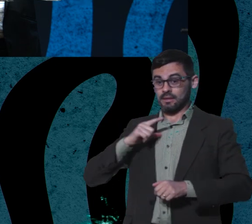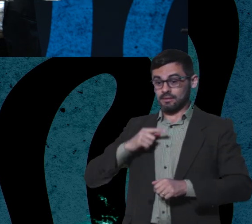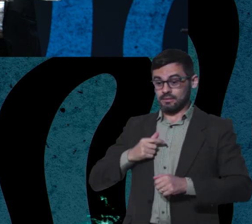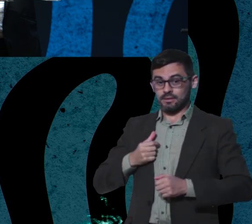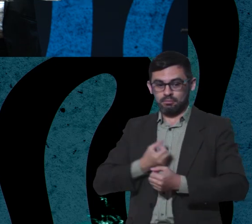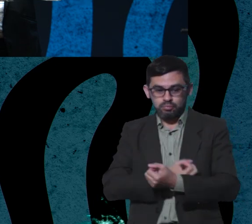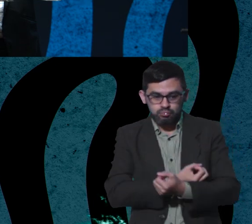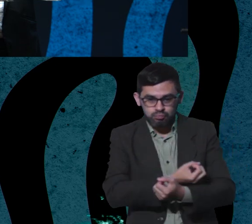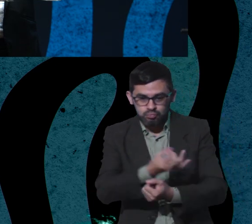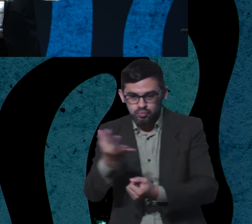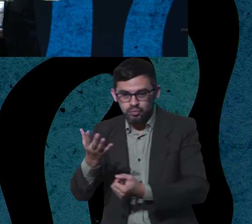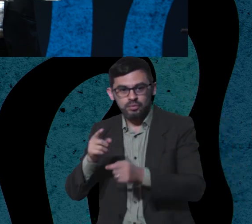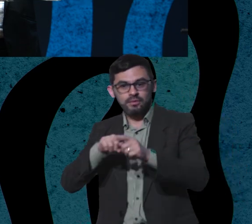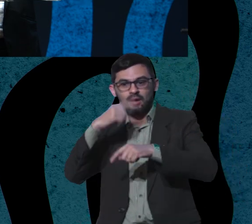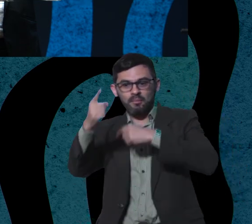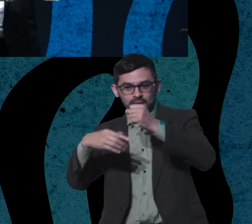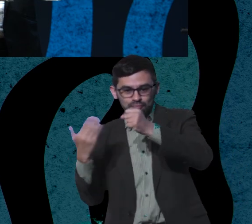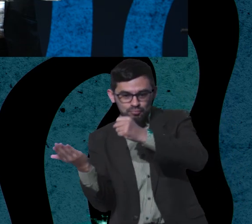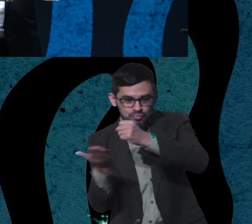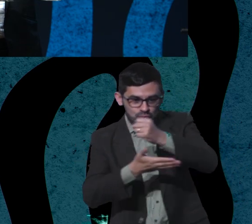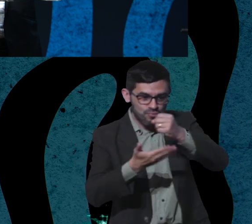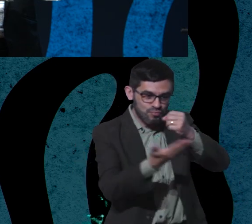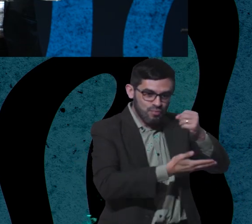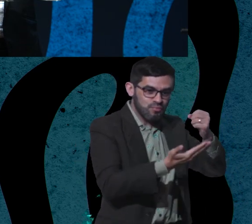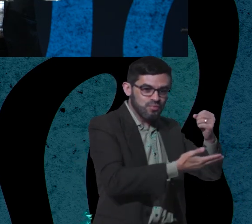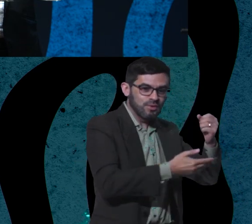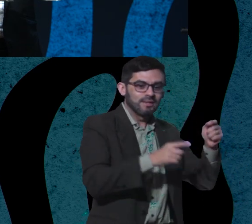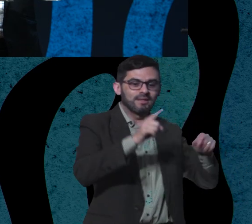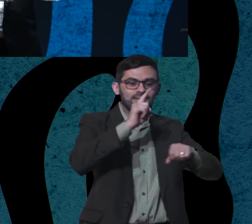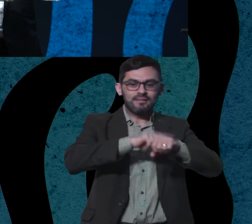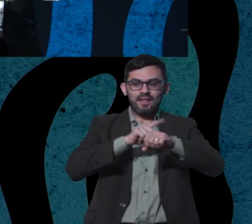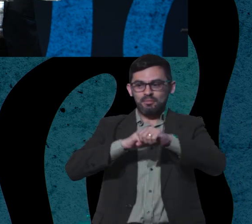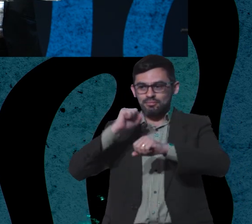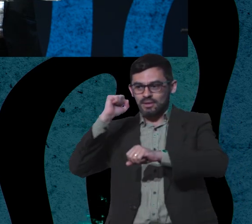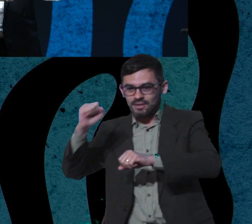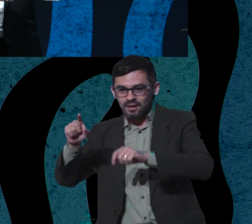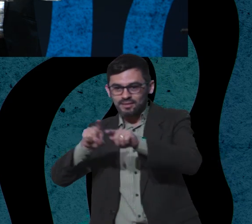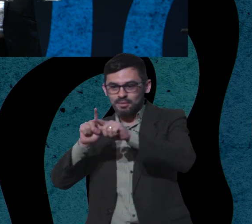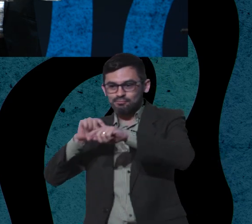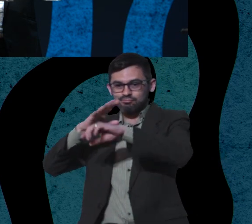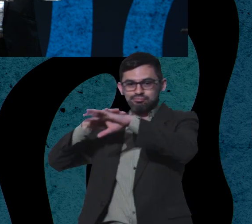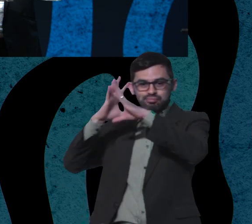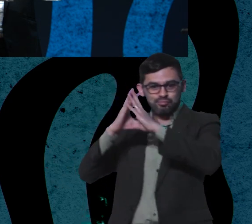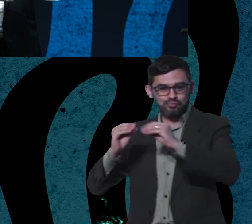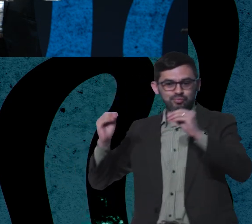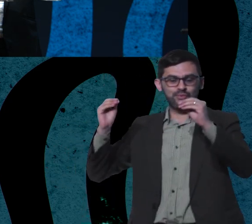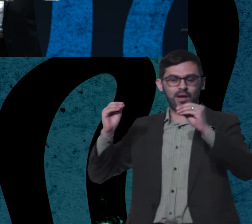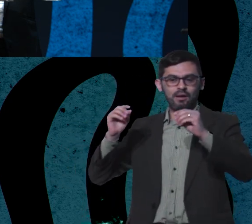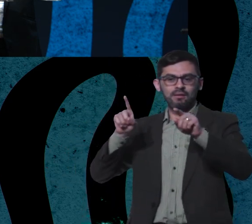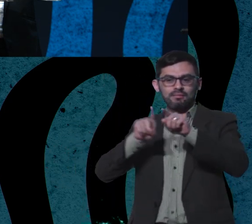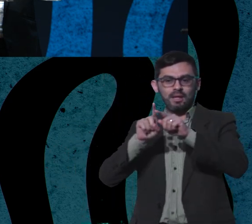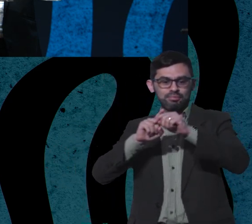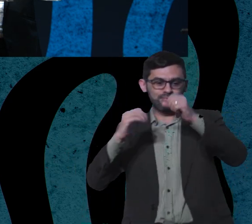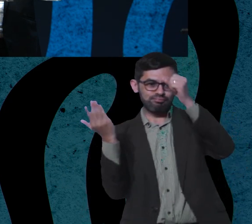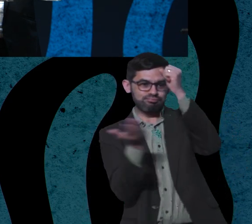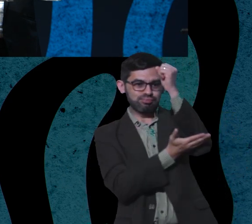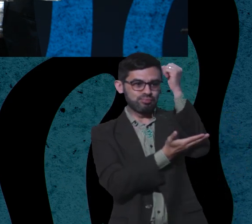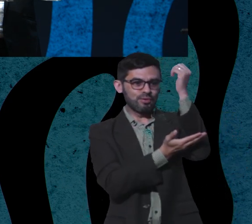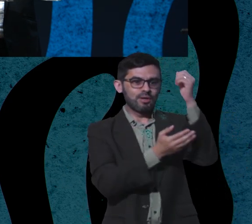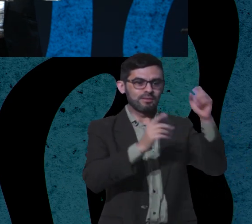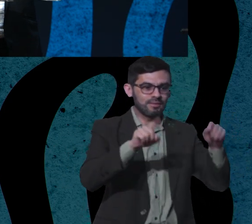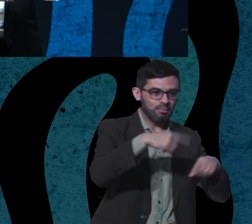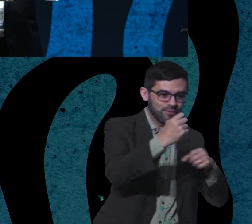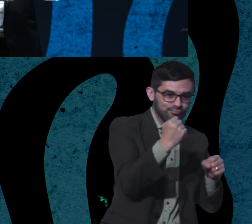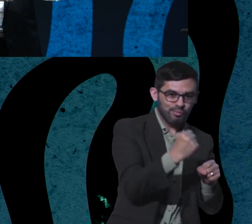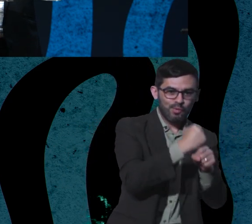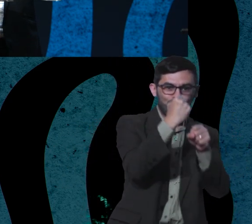plantar e tempo de arrancar o que se plantou, tempo de matar e tempo de curar, tempo de derrubar e tempo de